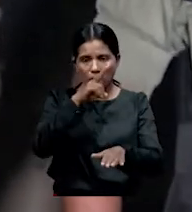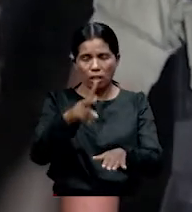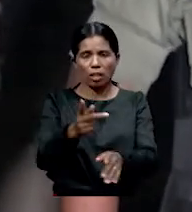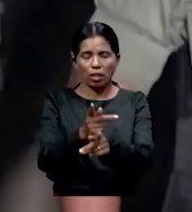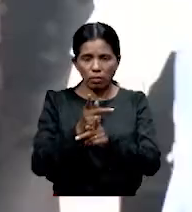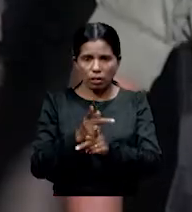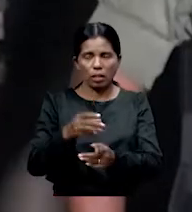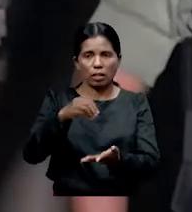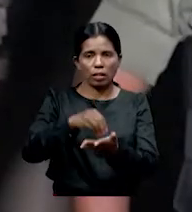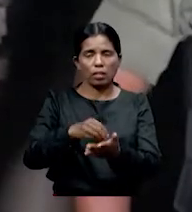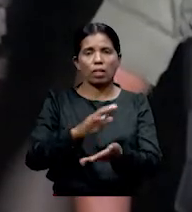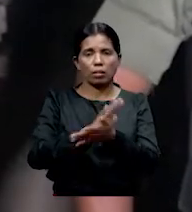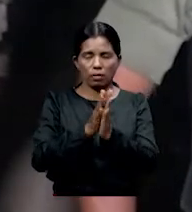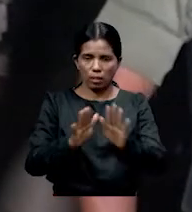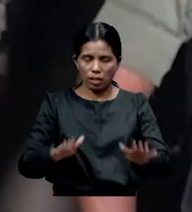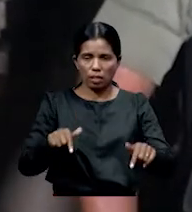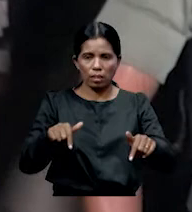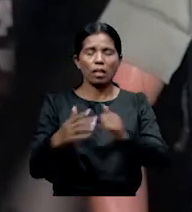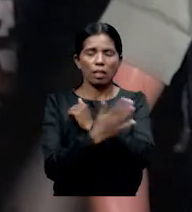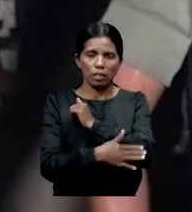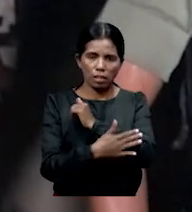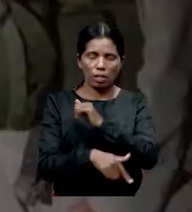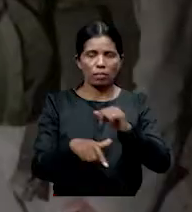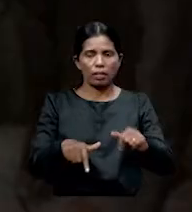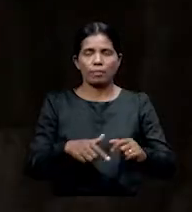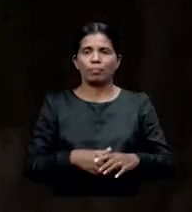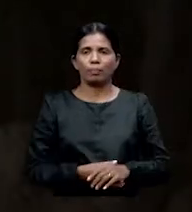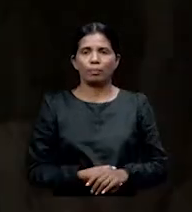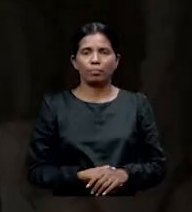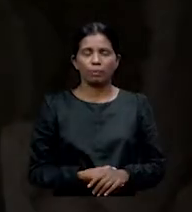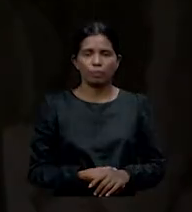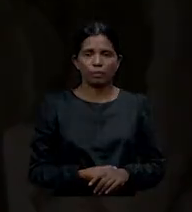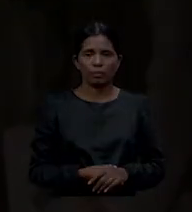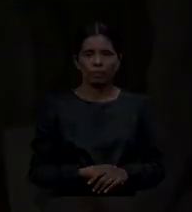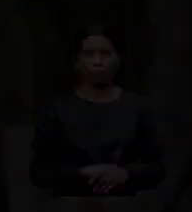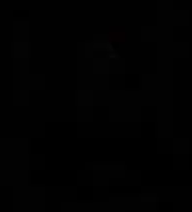garante estabilidade irailaran. Felicitas Borges, Jamiro Santos, GMN.